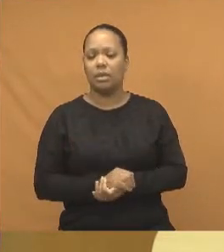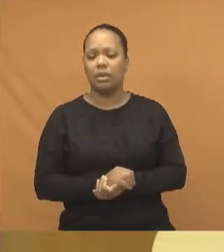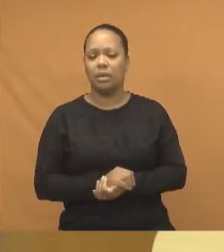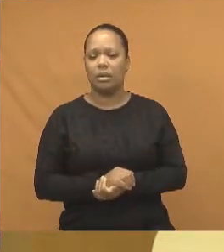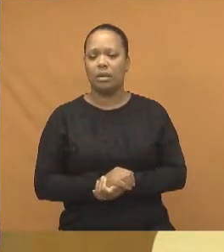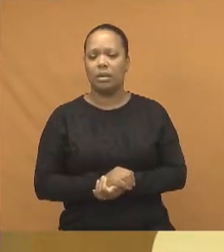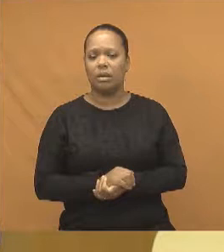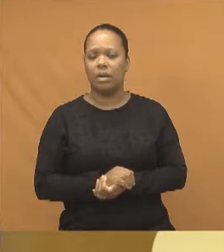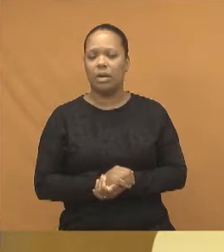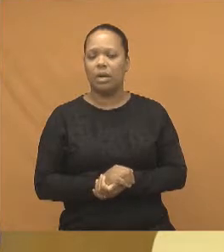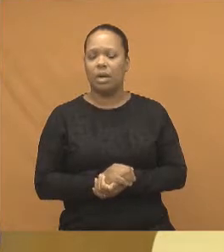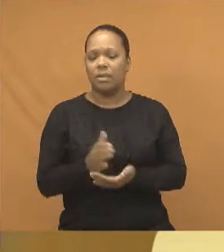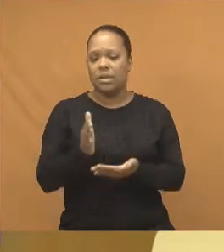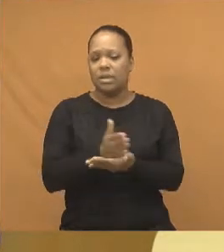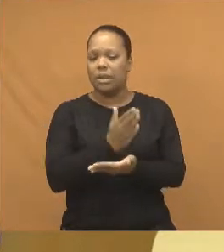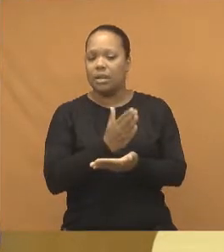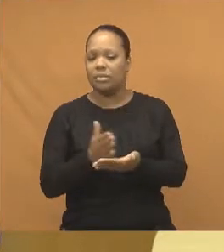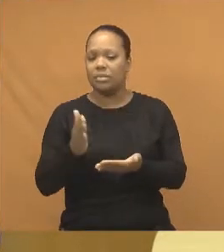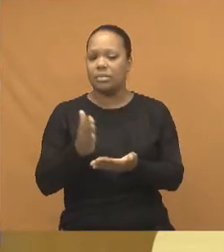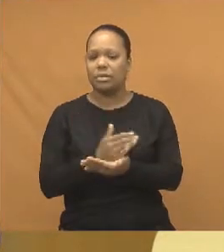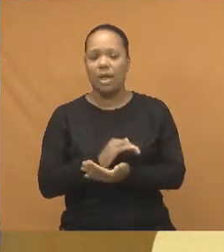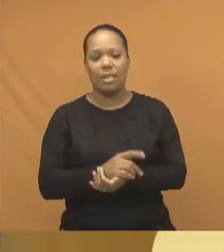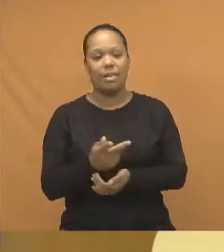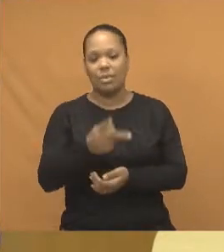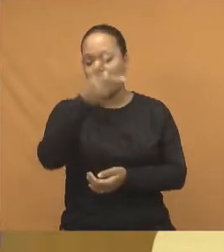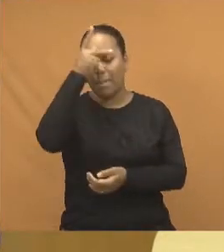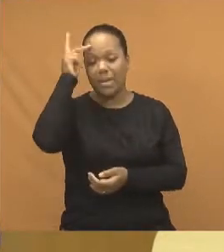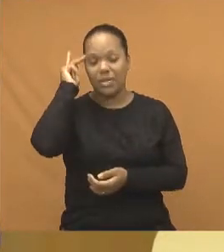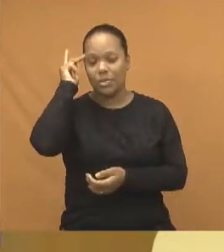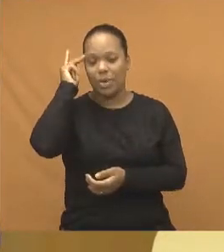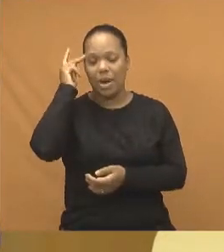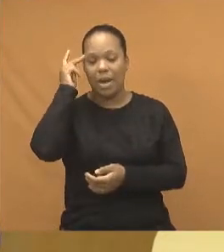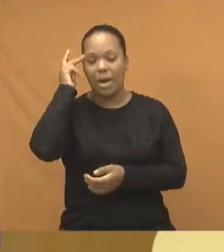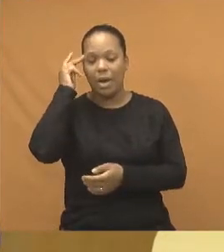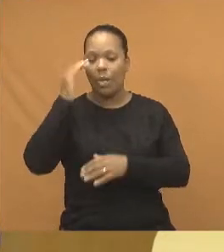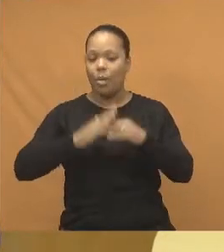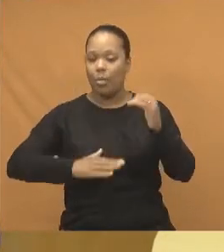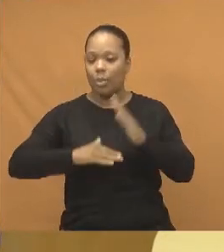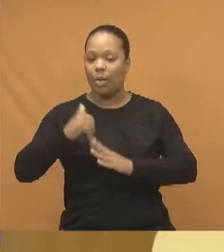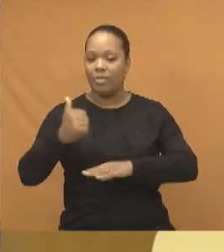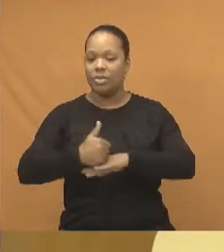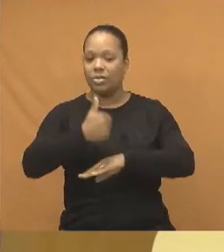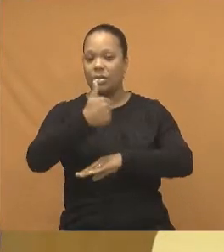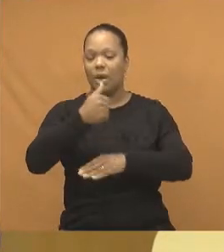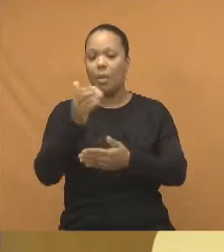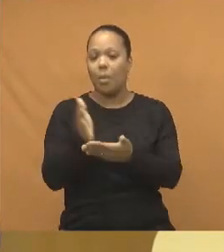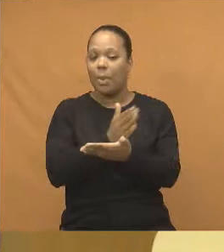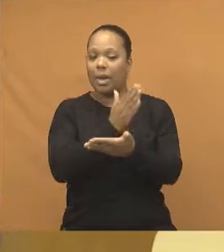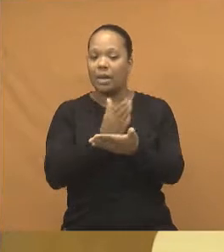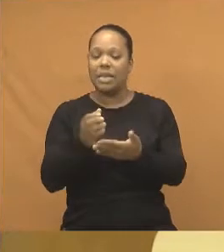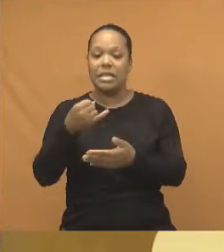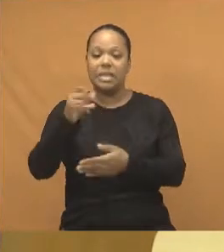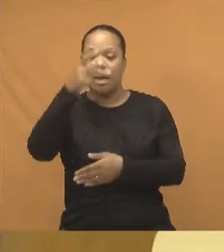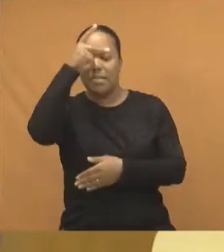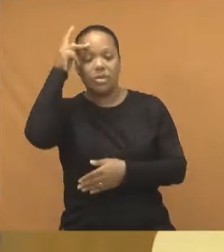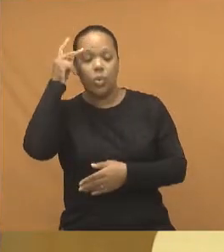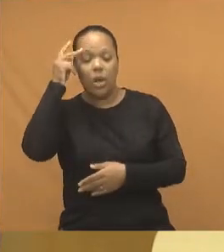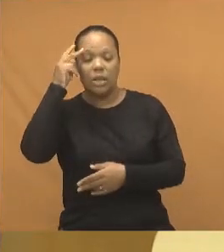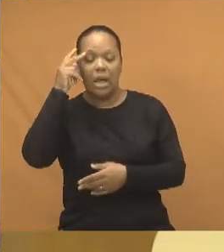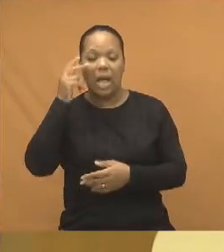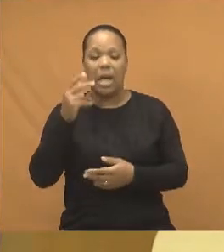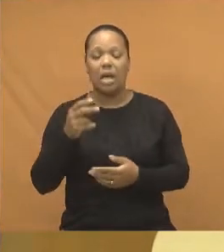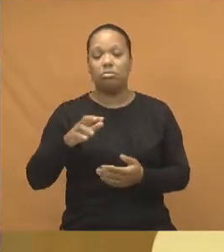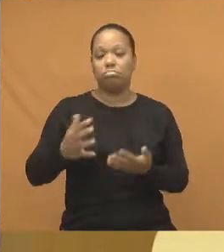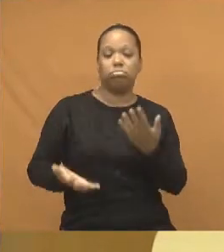quem faça essa triagem. Eu acho que não vai ter um funcionário para fazer essa triagem de forma adequada, se o paciente